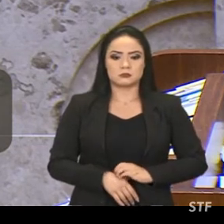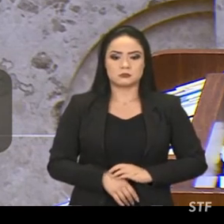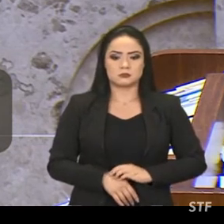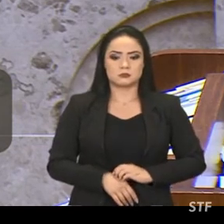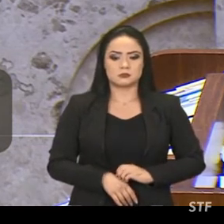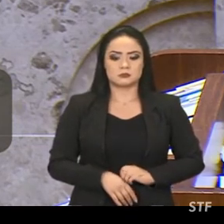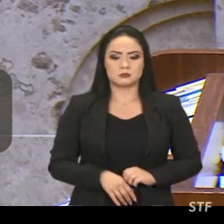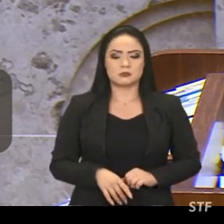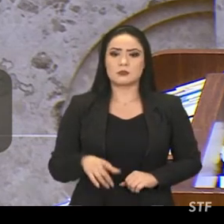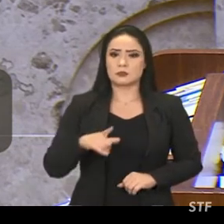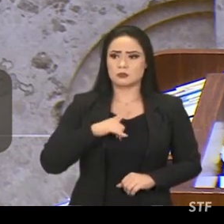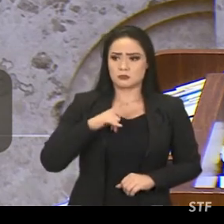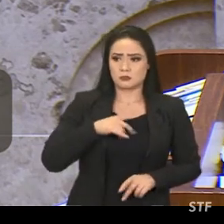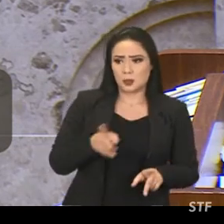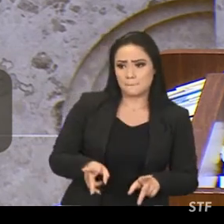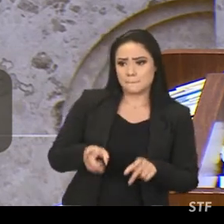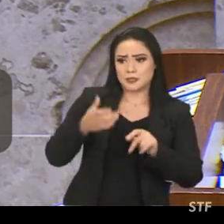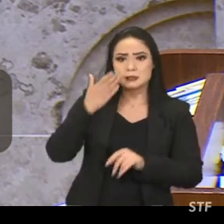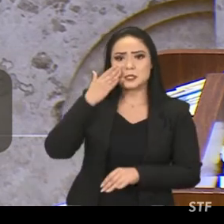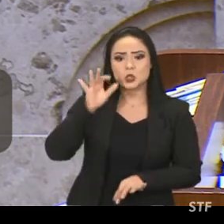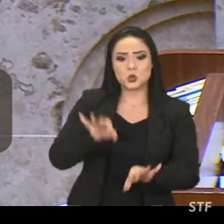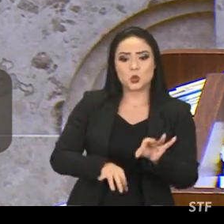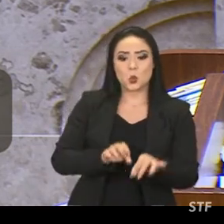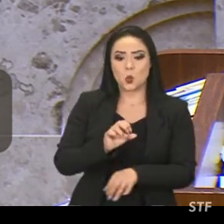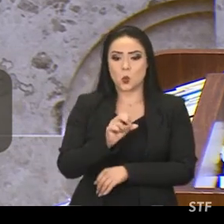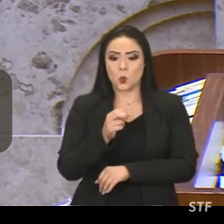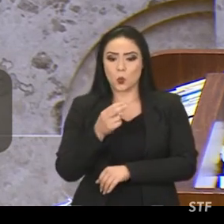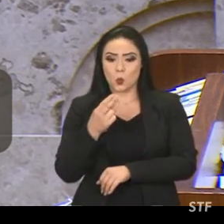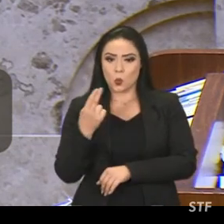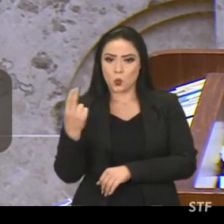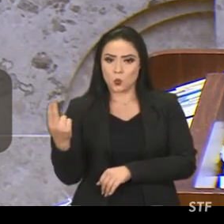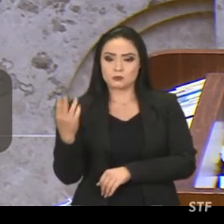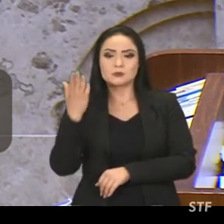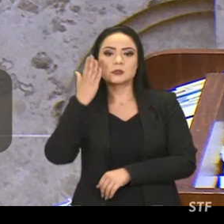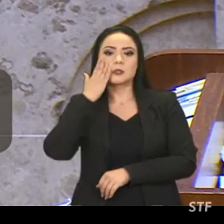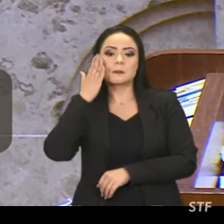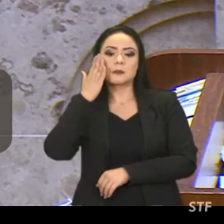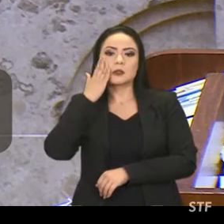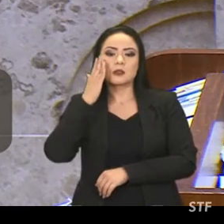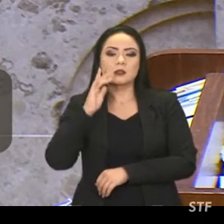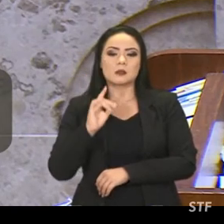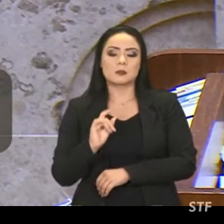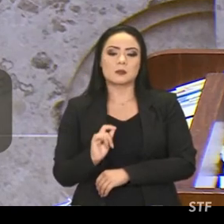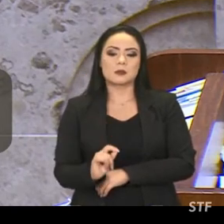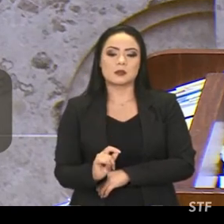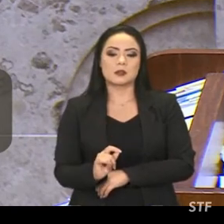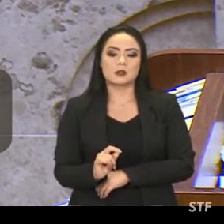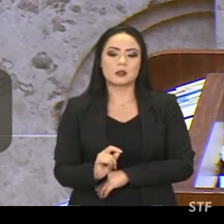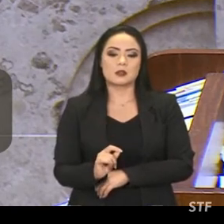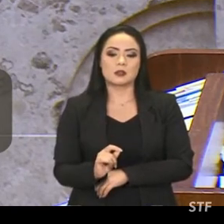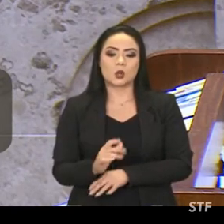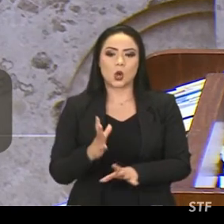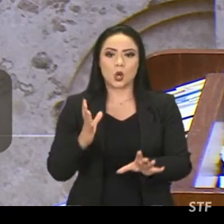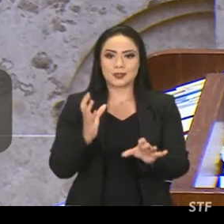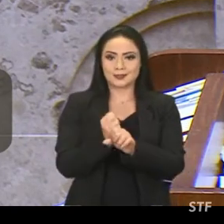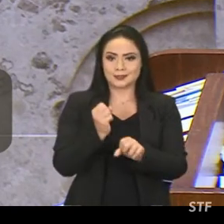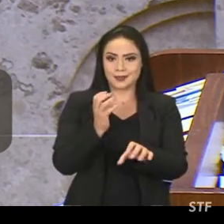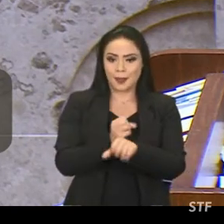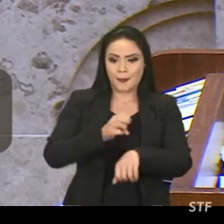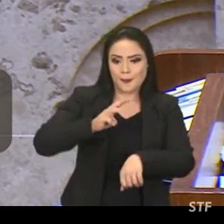Exige que haja notório saber jurídico ou notório saber de contábil,